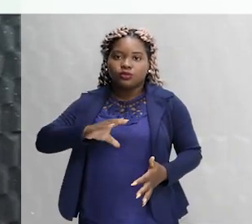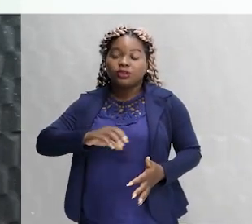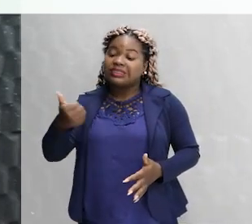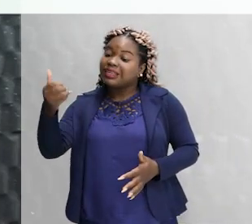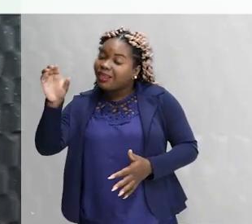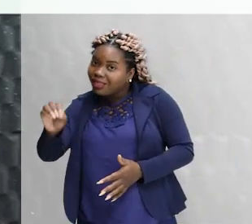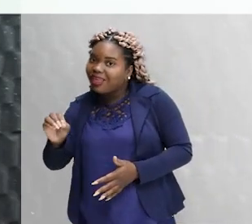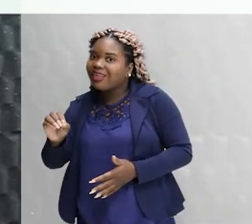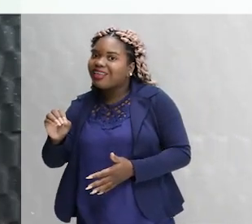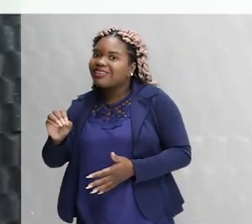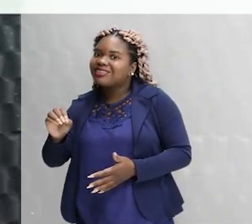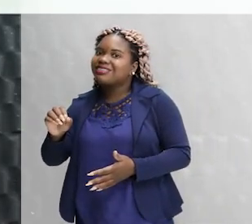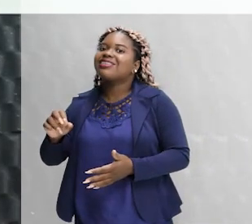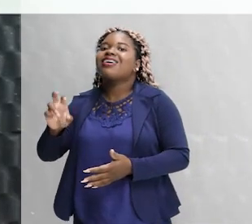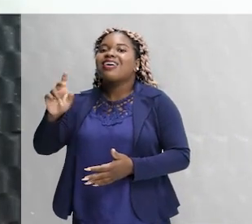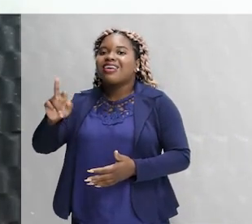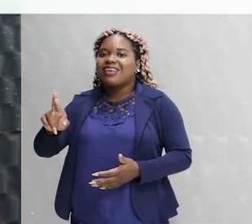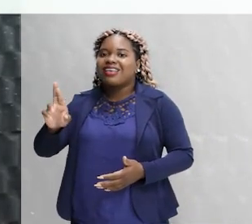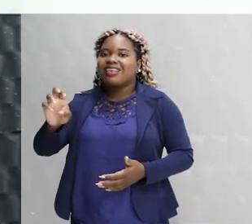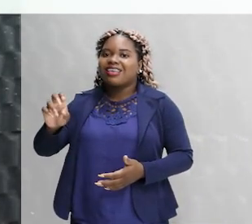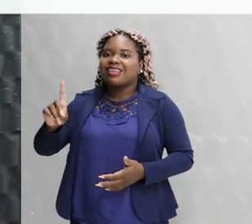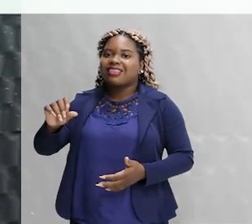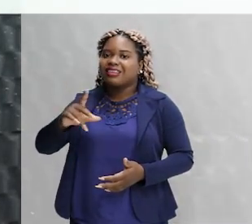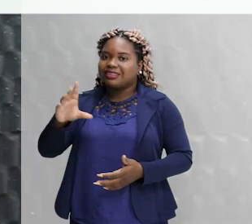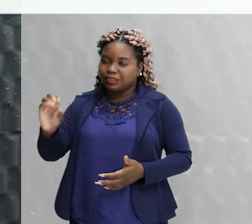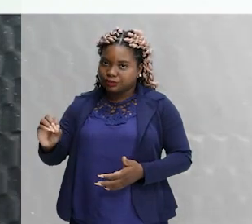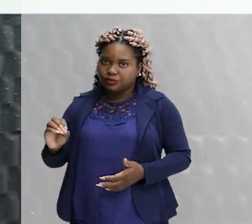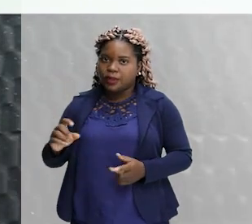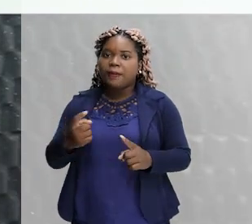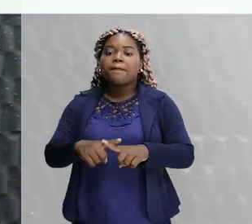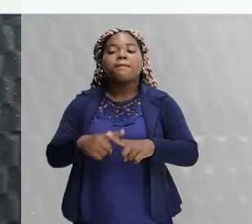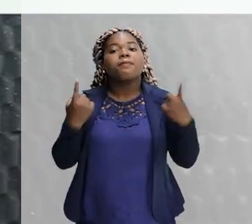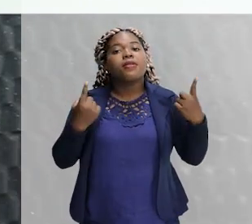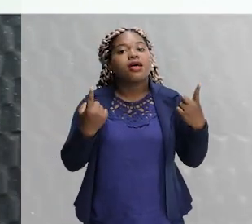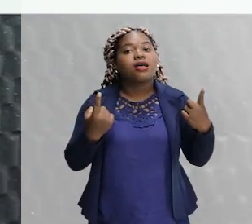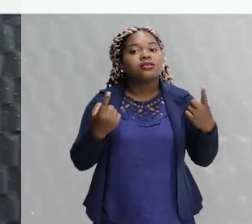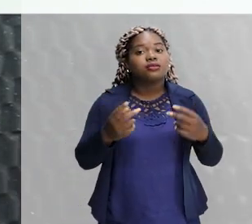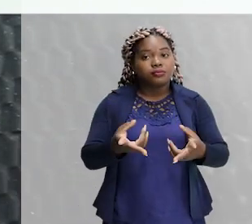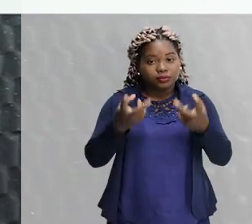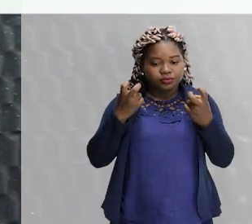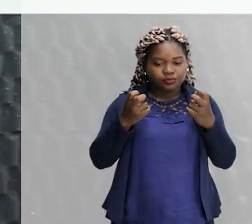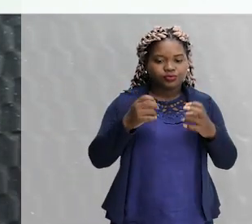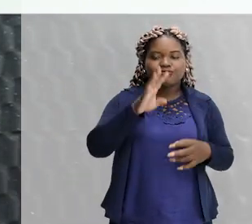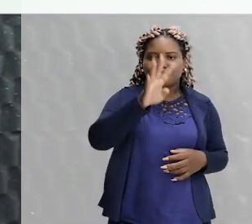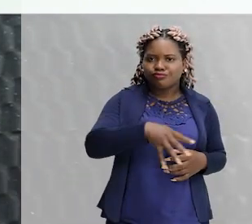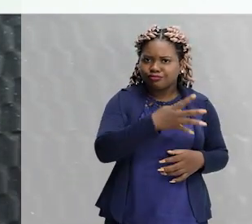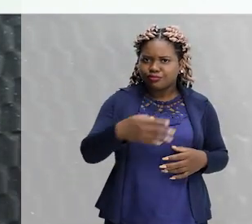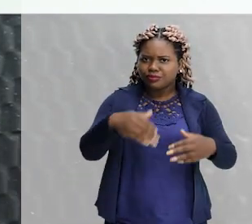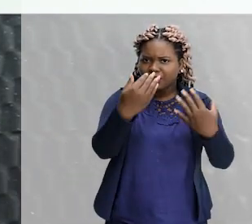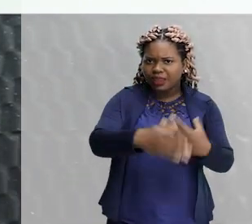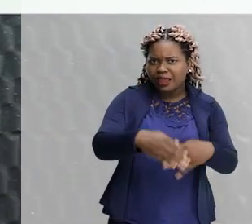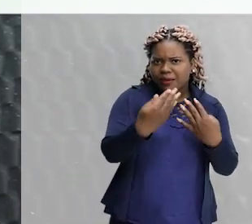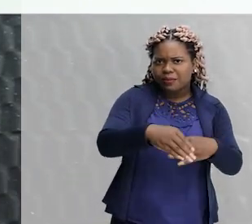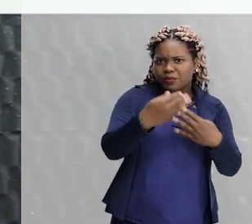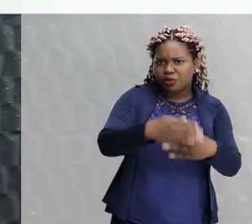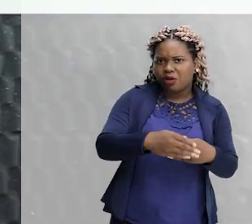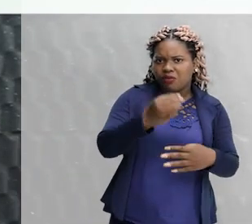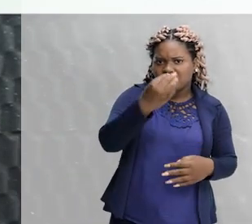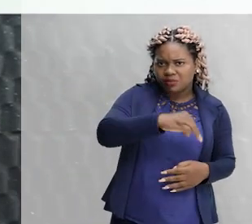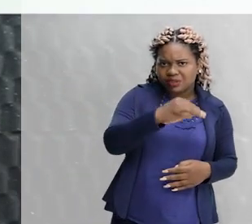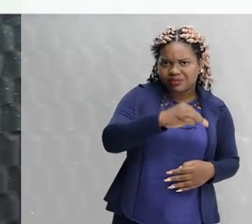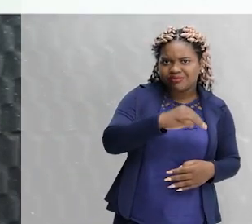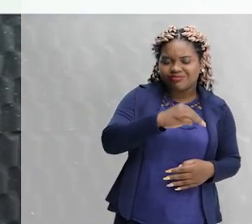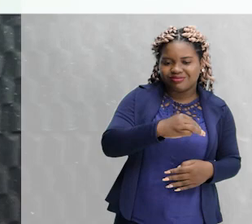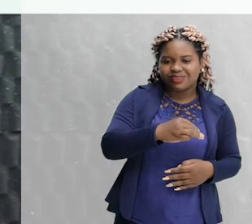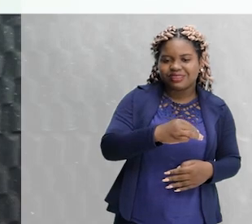redação. Só que veja na tabela, se você prestar bem atenção, a prova de matemática ele colocou um peso para ela diferente